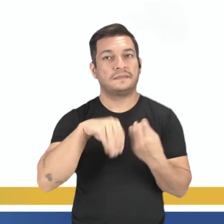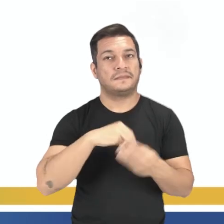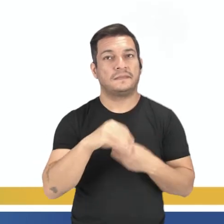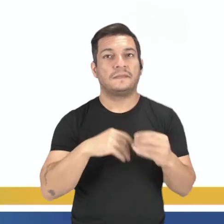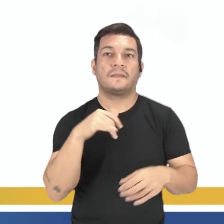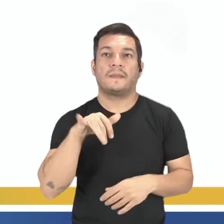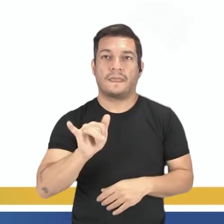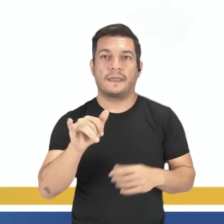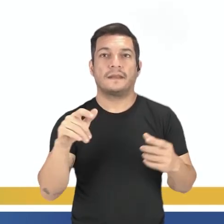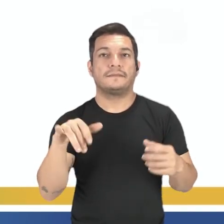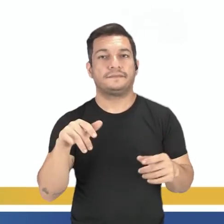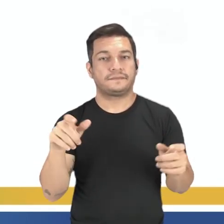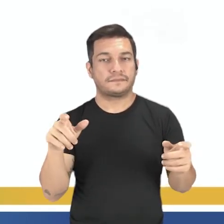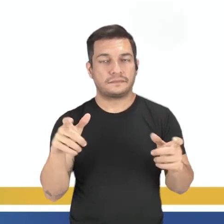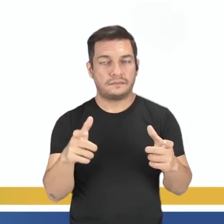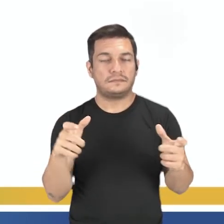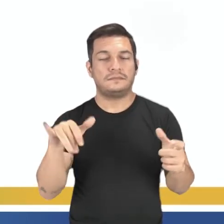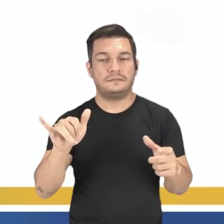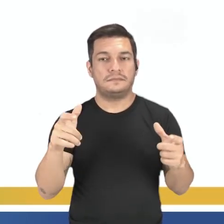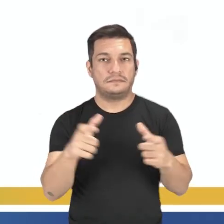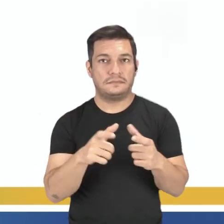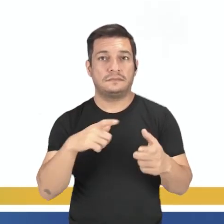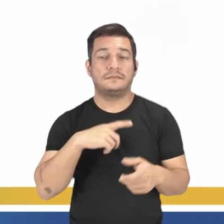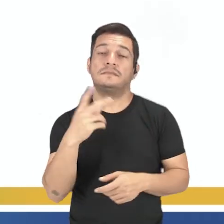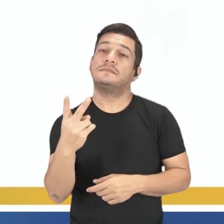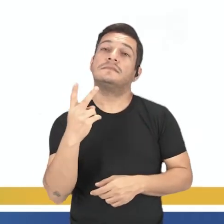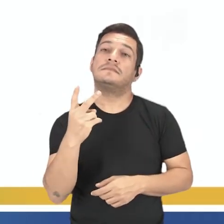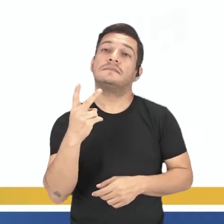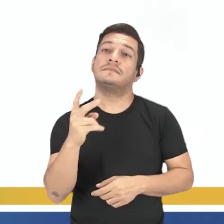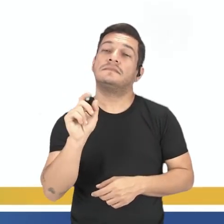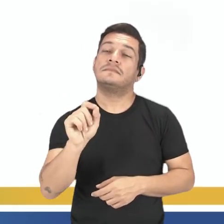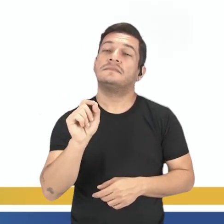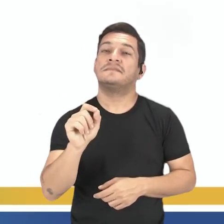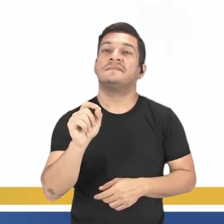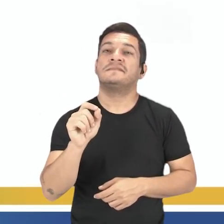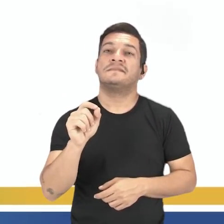indivíduo Yzão, Yzinho. O que eu vou ter? Eu vou ter dominância,